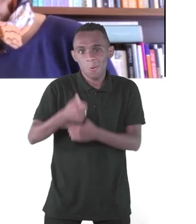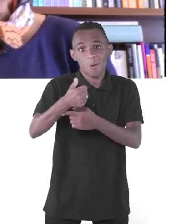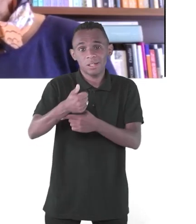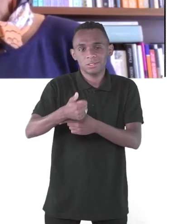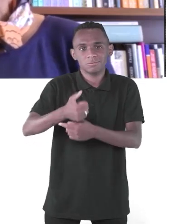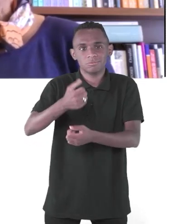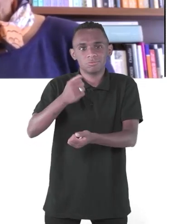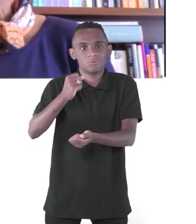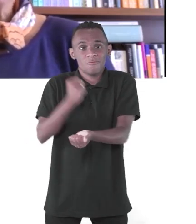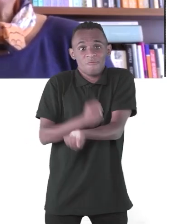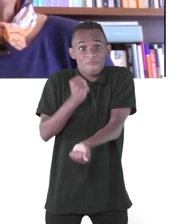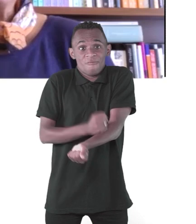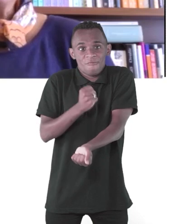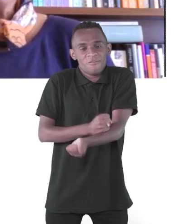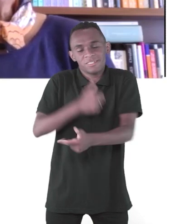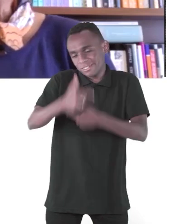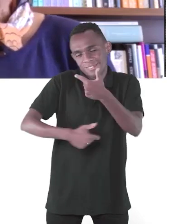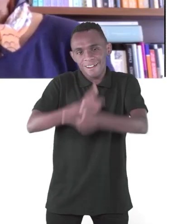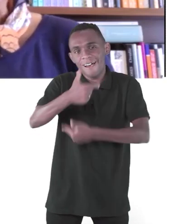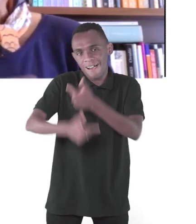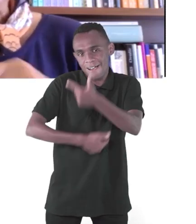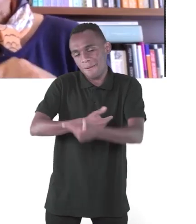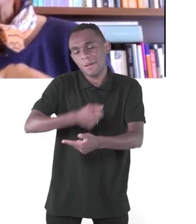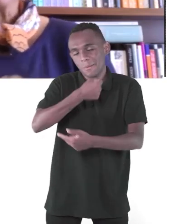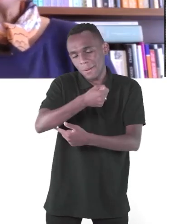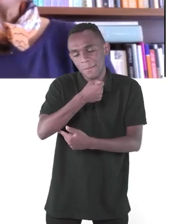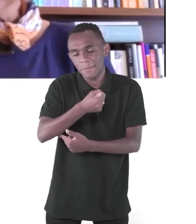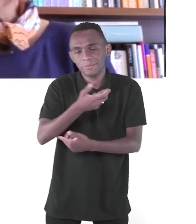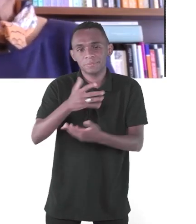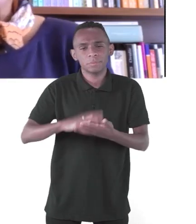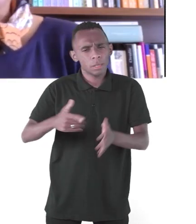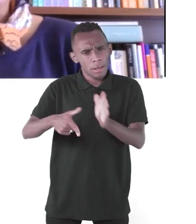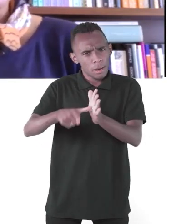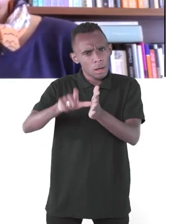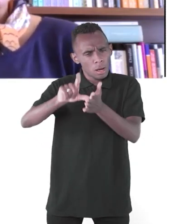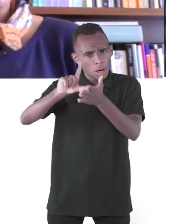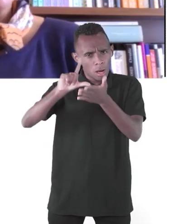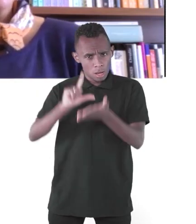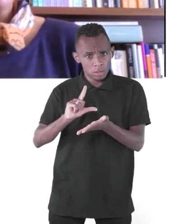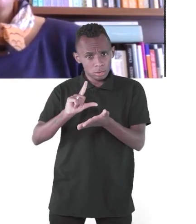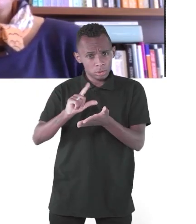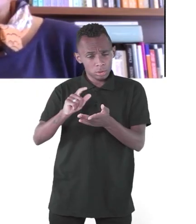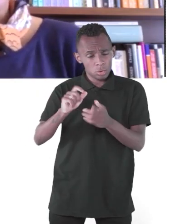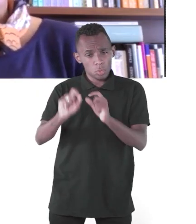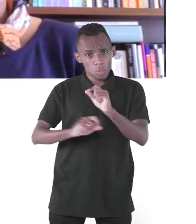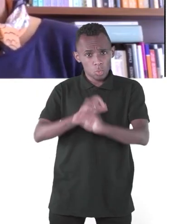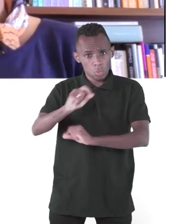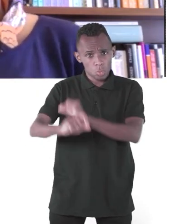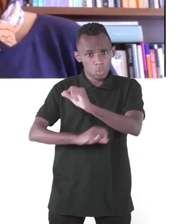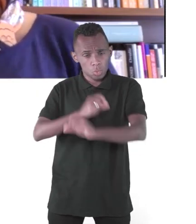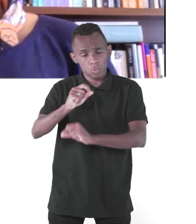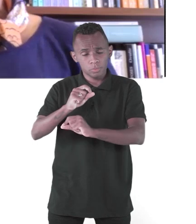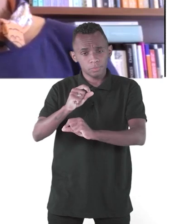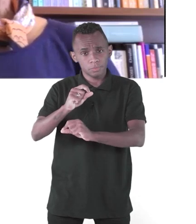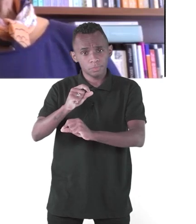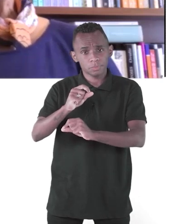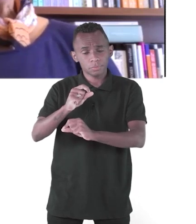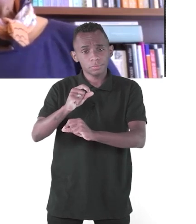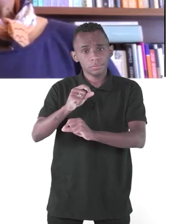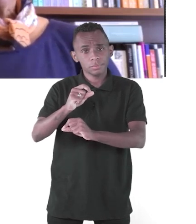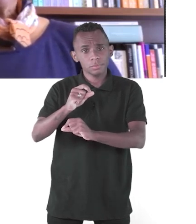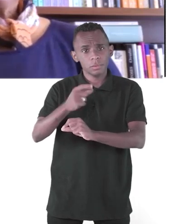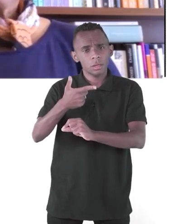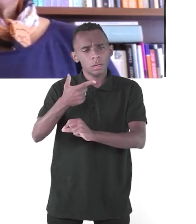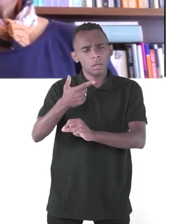Afonso? É quase como um vício esse nosso trabalho. Nós aqui vamos te ouvir, mas antes, Patrícia, eu queria dar uma